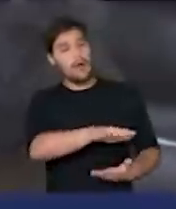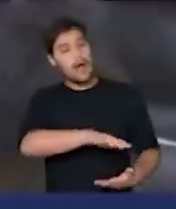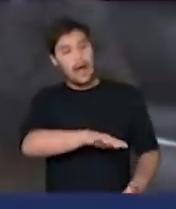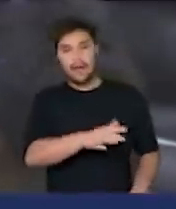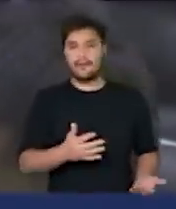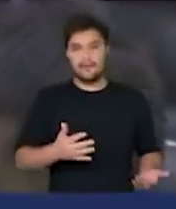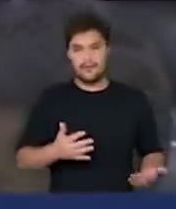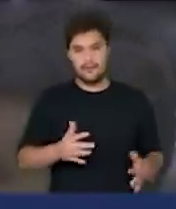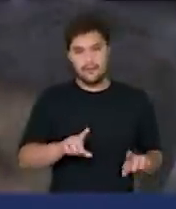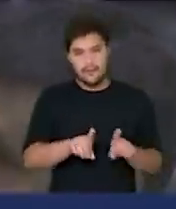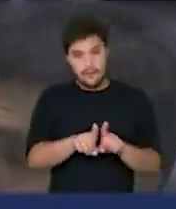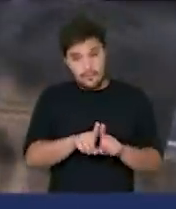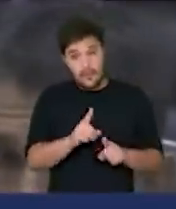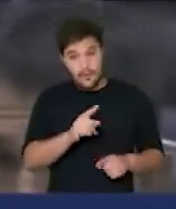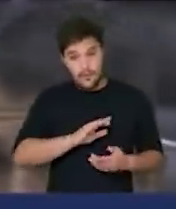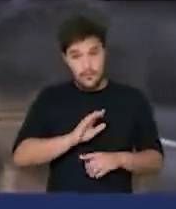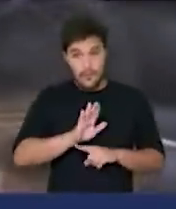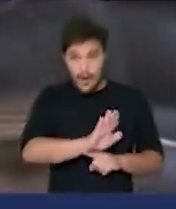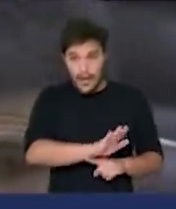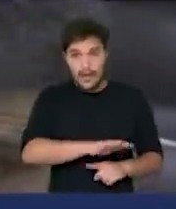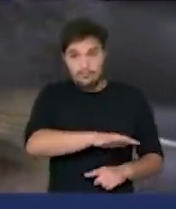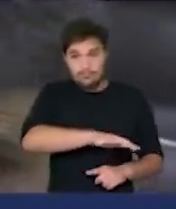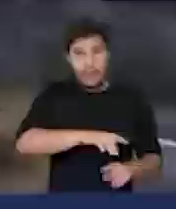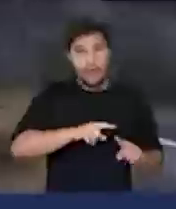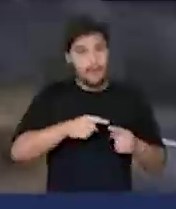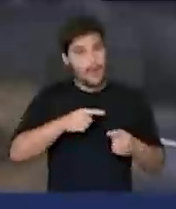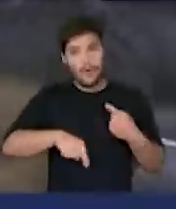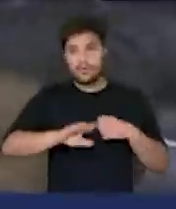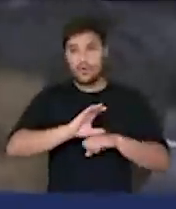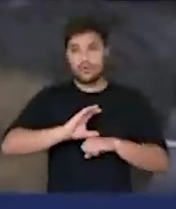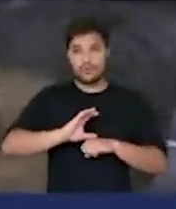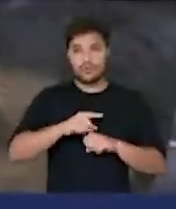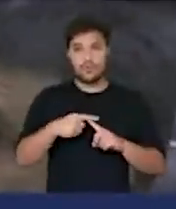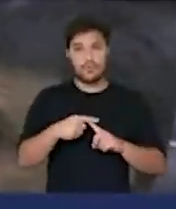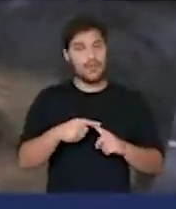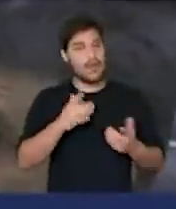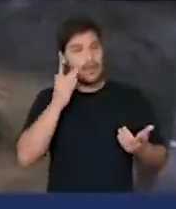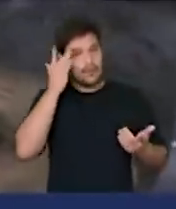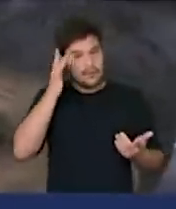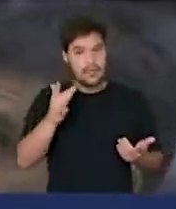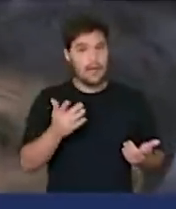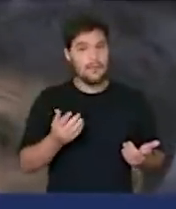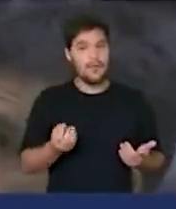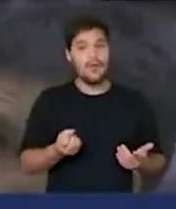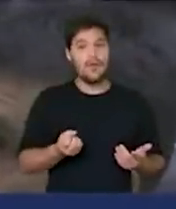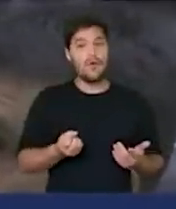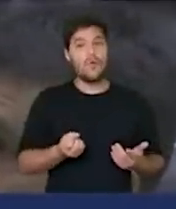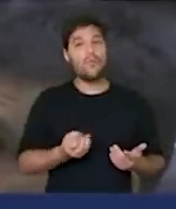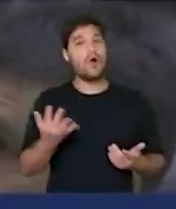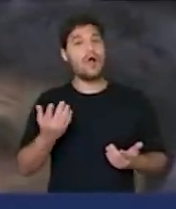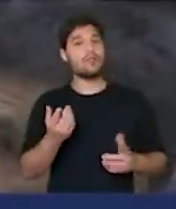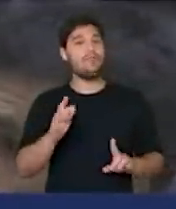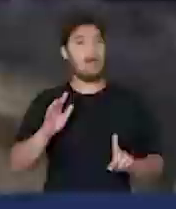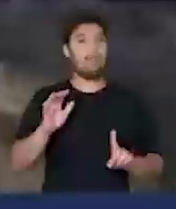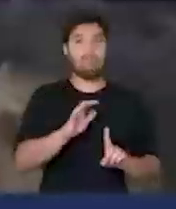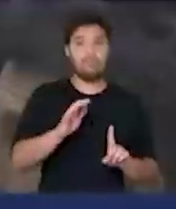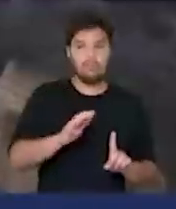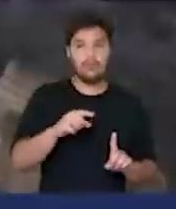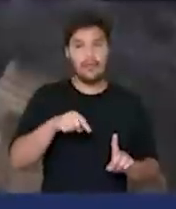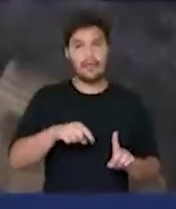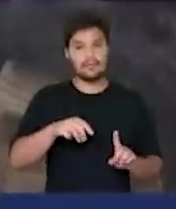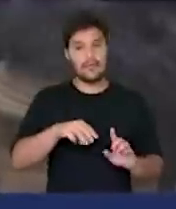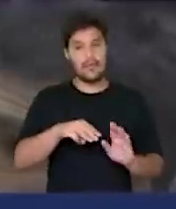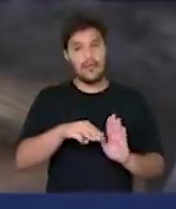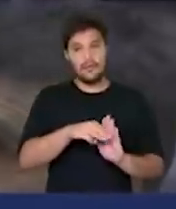um privilégio setorial inconstitucional, porque não há previsão de quanto, qual que é a estimativa de impacto financeiro dessa medida. Isso